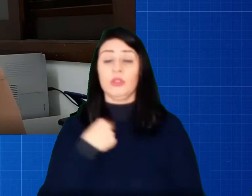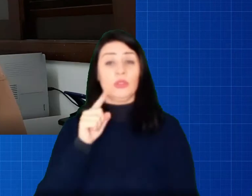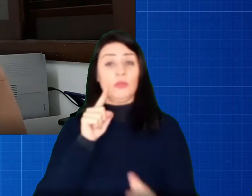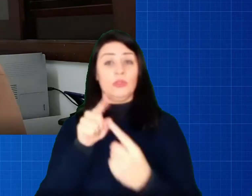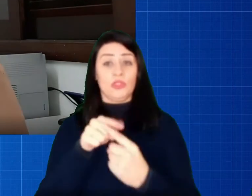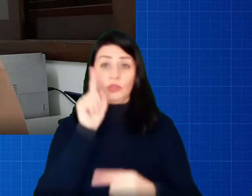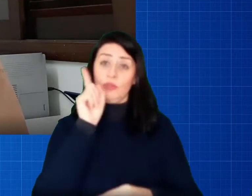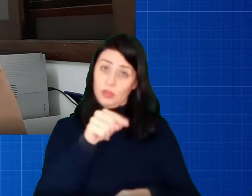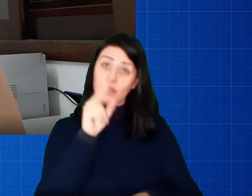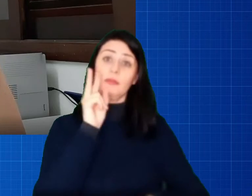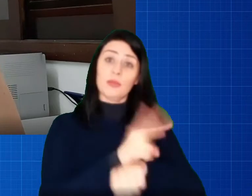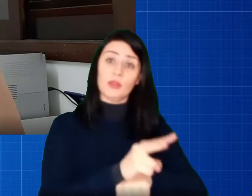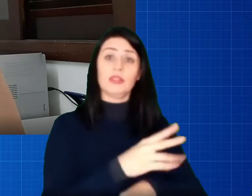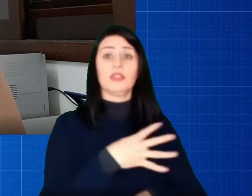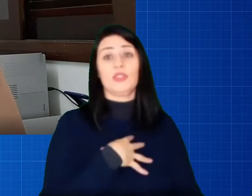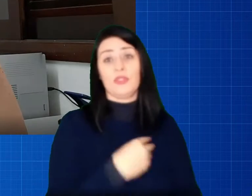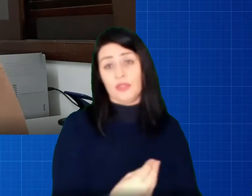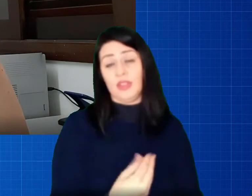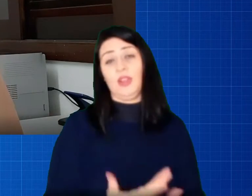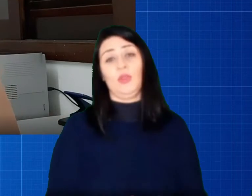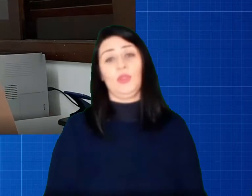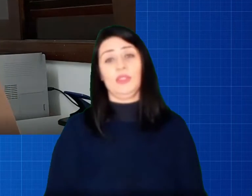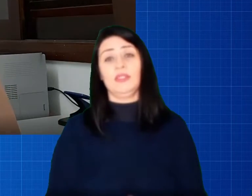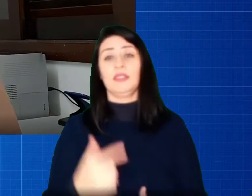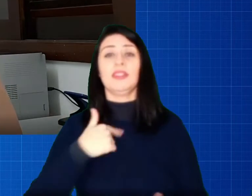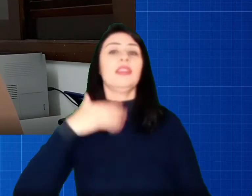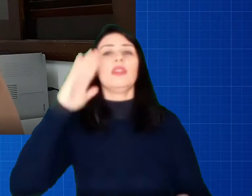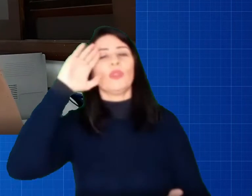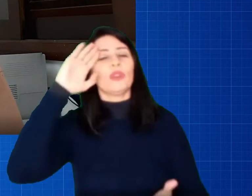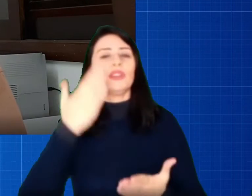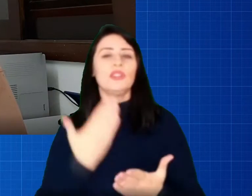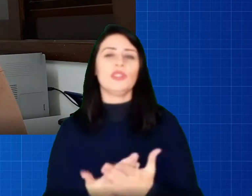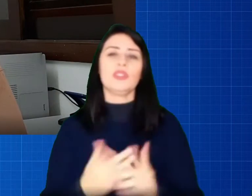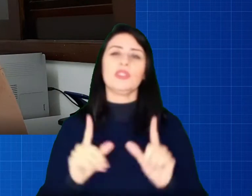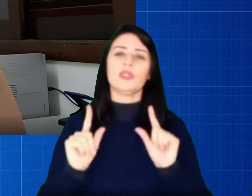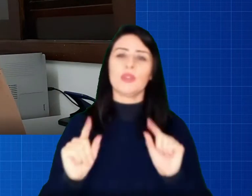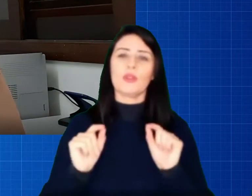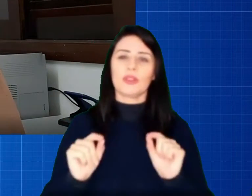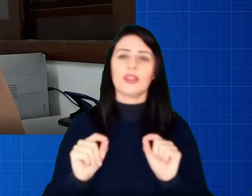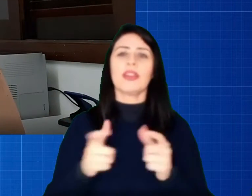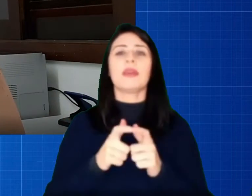confiam em você para você proteger eles. E o nosso objetivo não é proteger os nossos filhos.